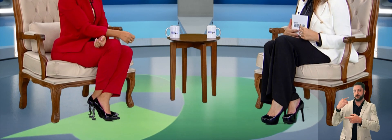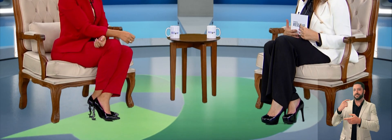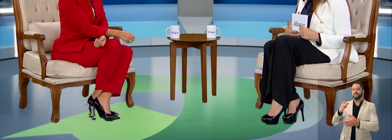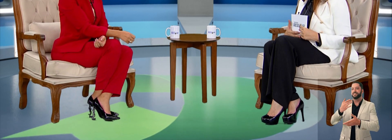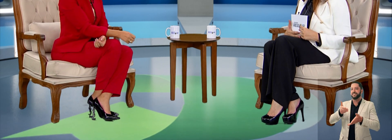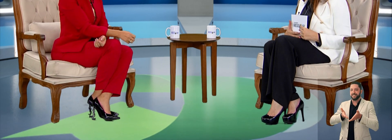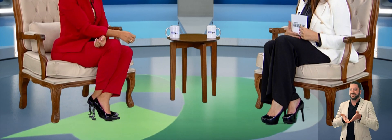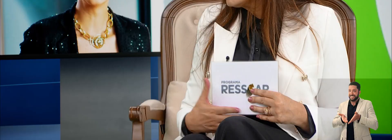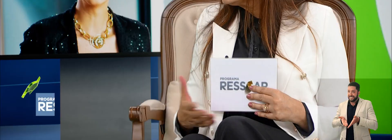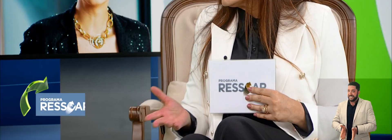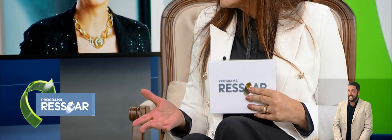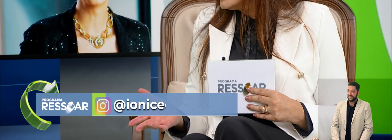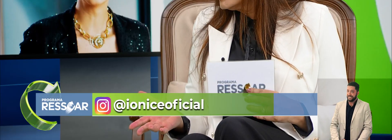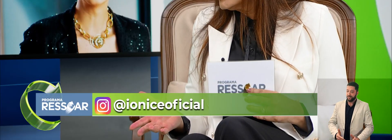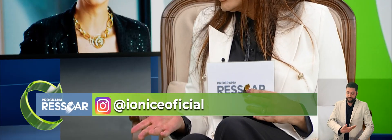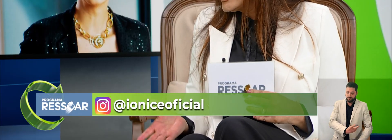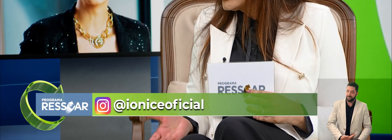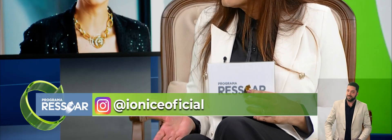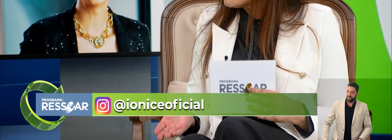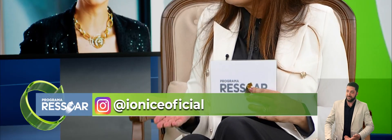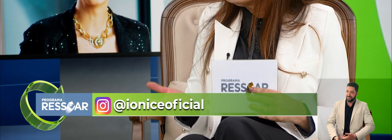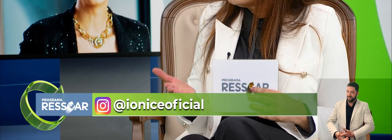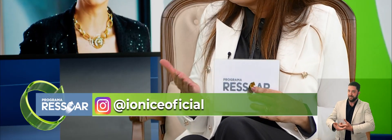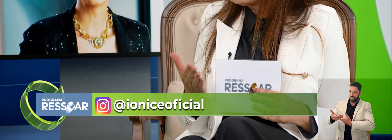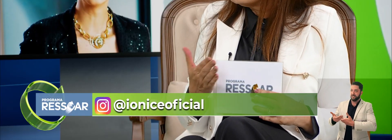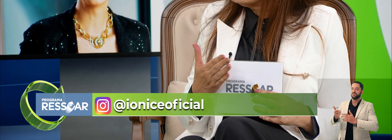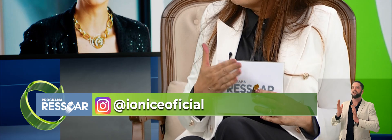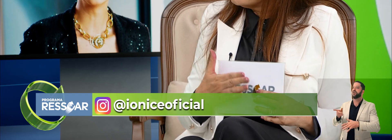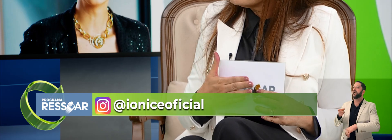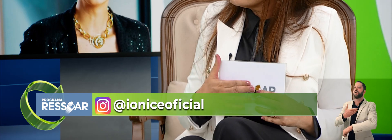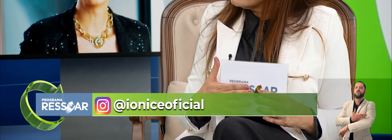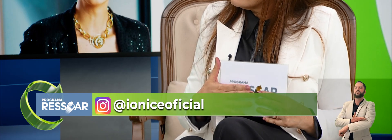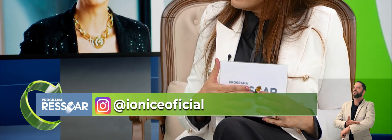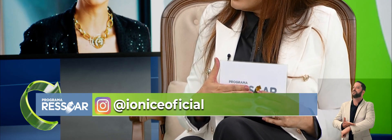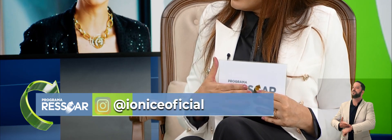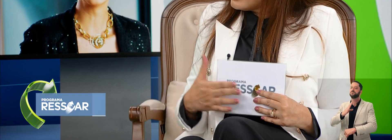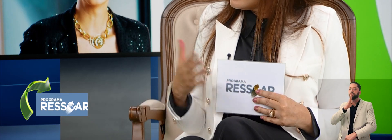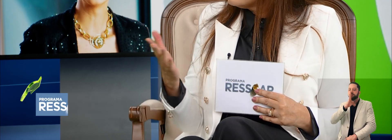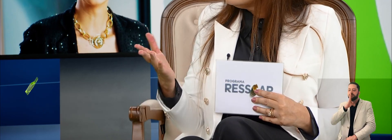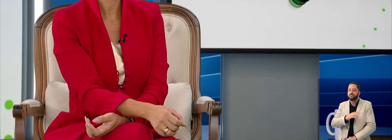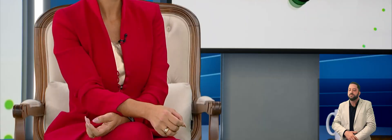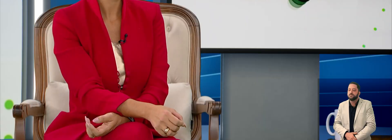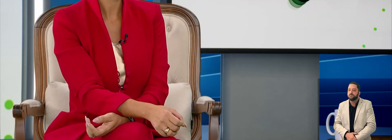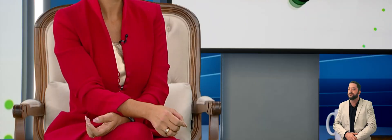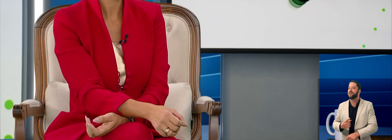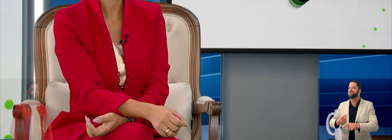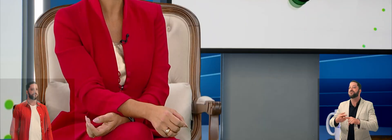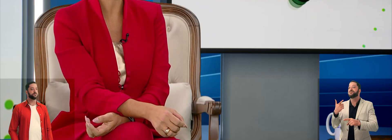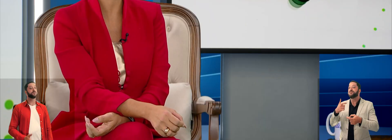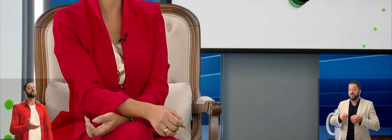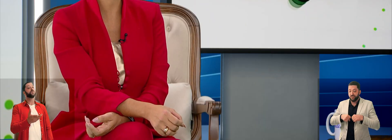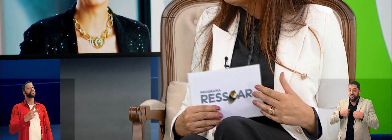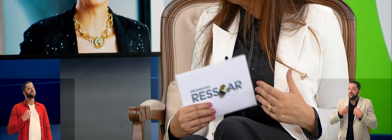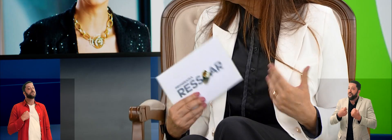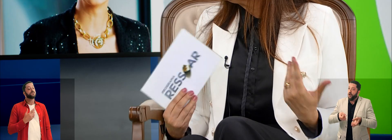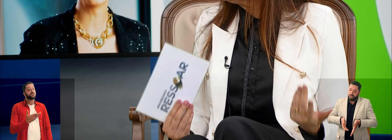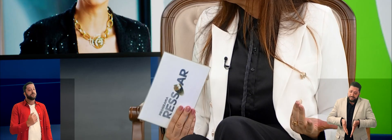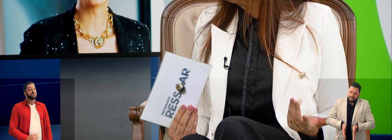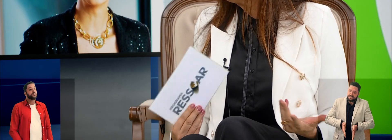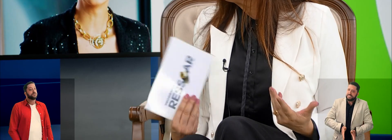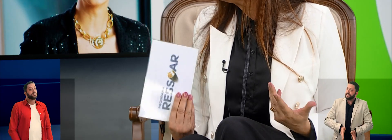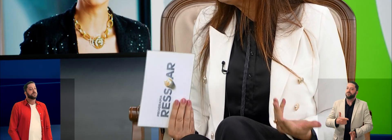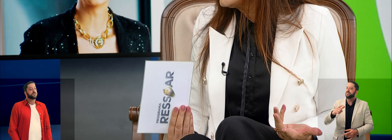exemplo, de parto cesariano, ela já tem uma tendência a ter a passividade. Olha, porque não só